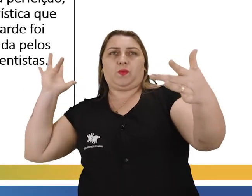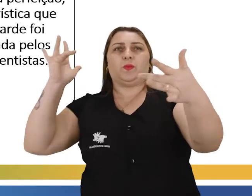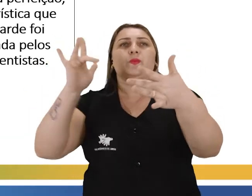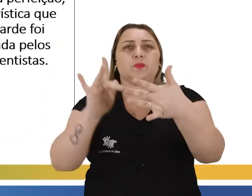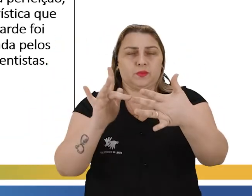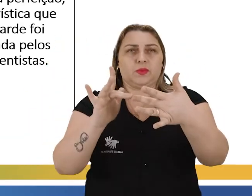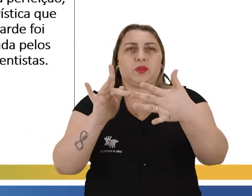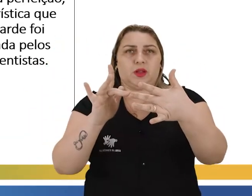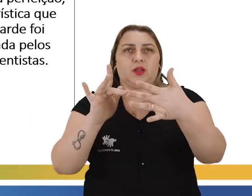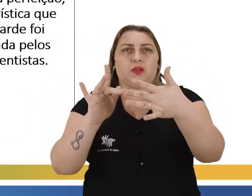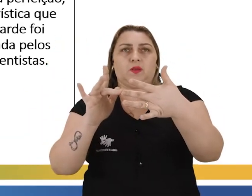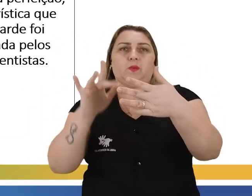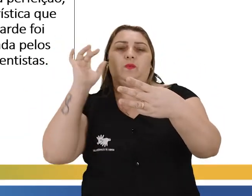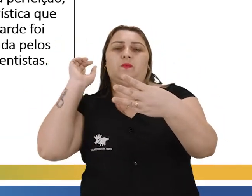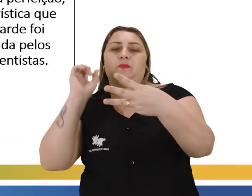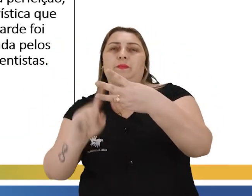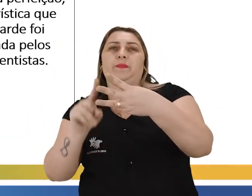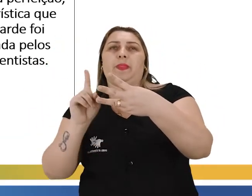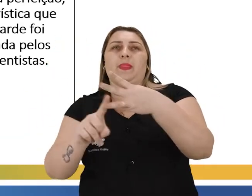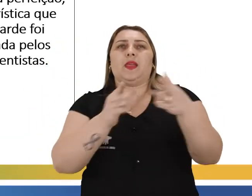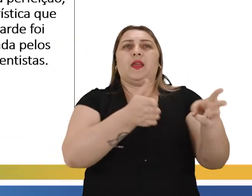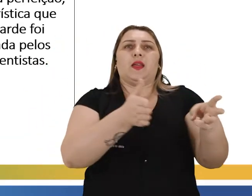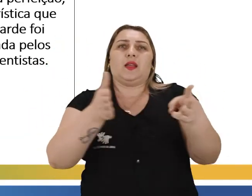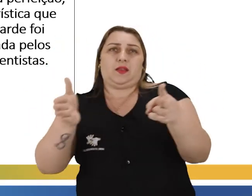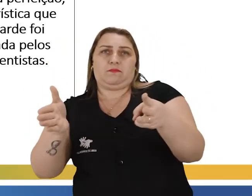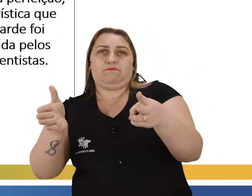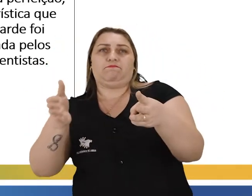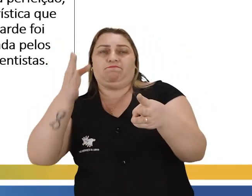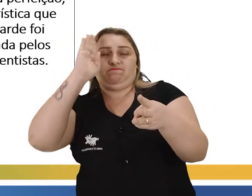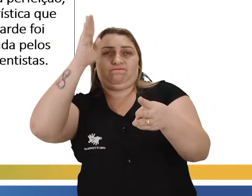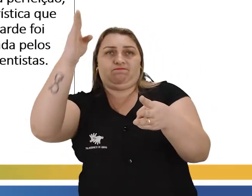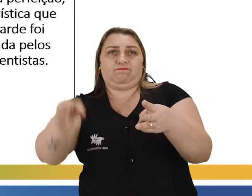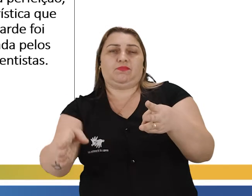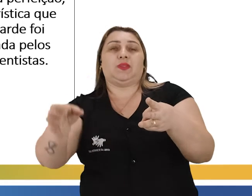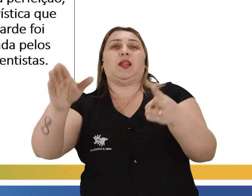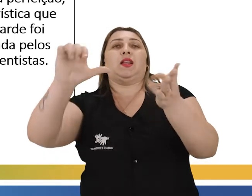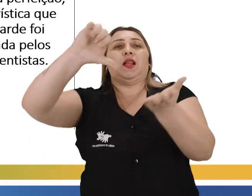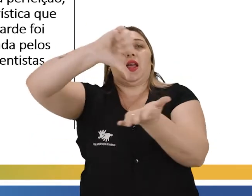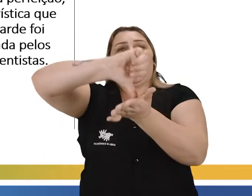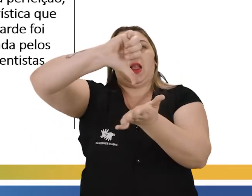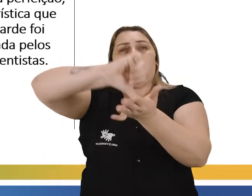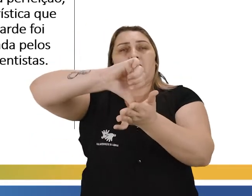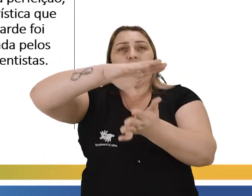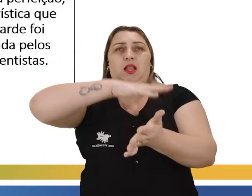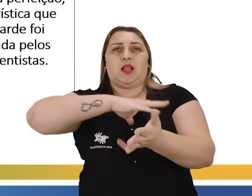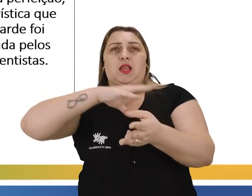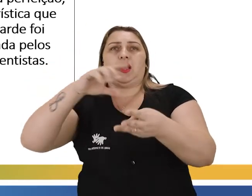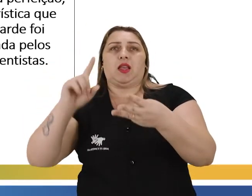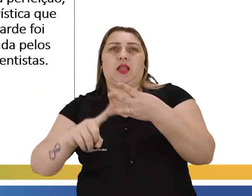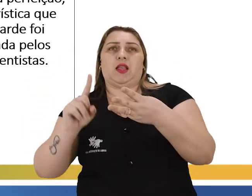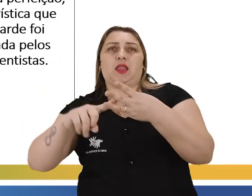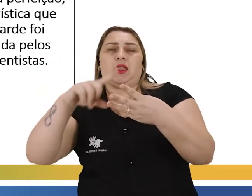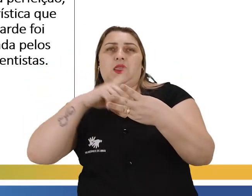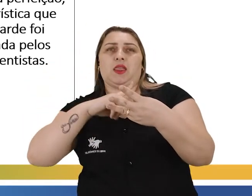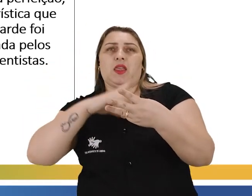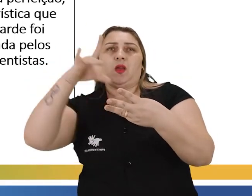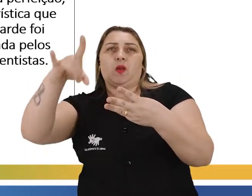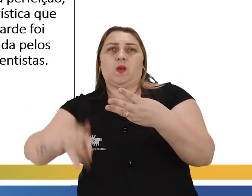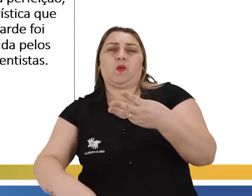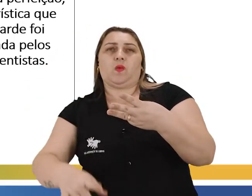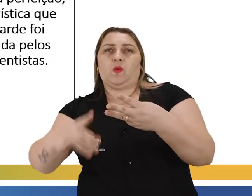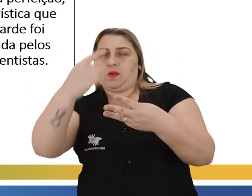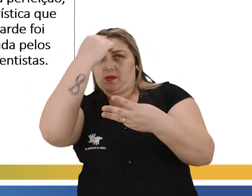esplendor, né, da Grécia Antiga, principalmente da cidade de Atenas, E nós temos aí essa última